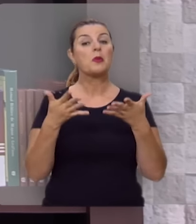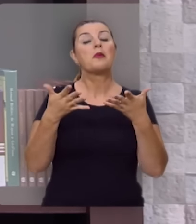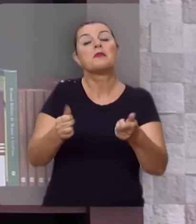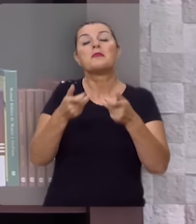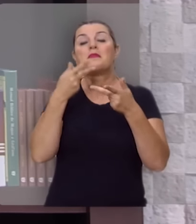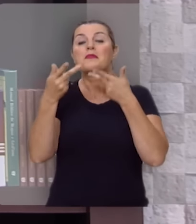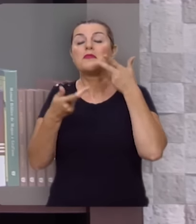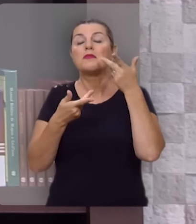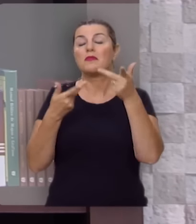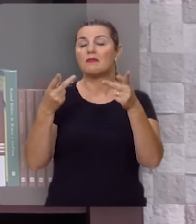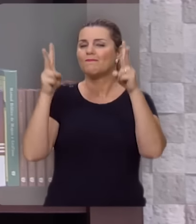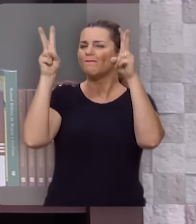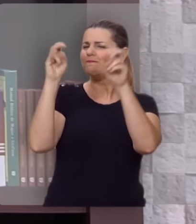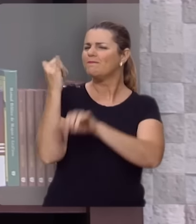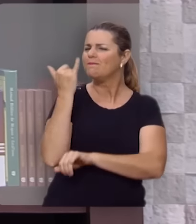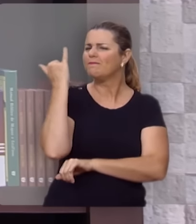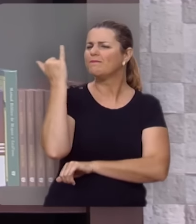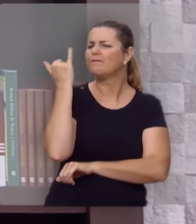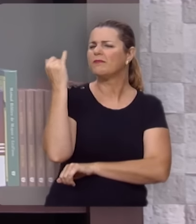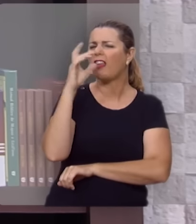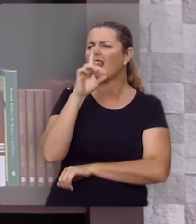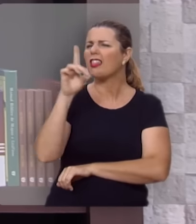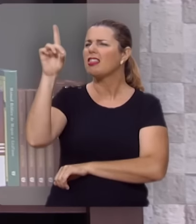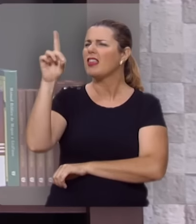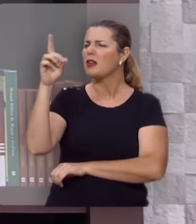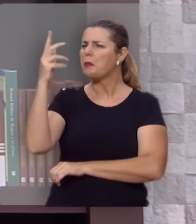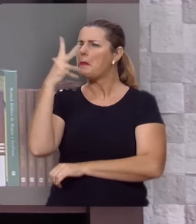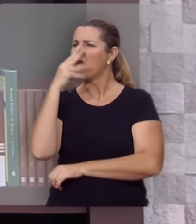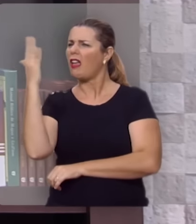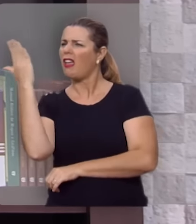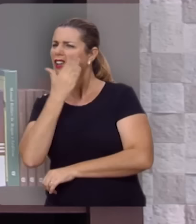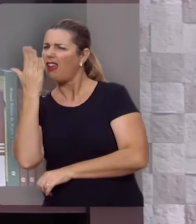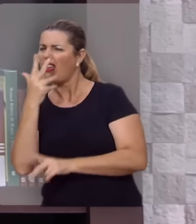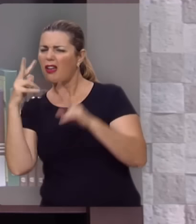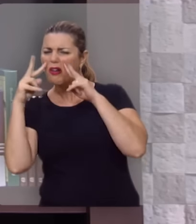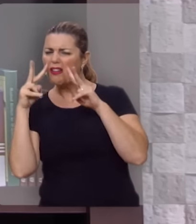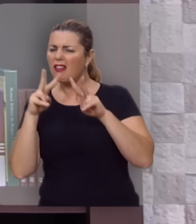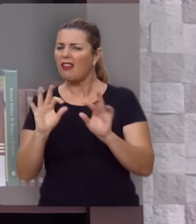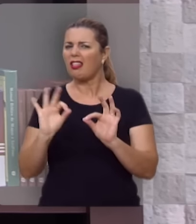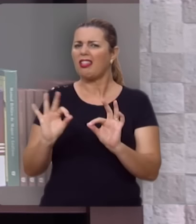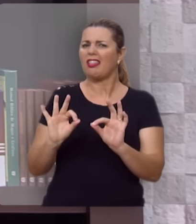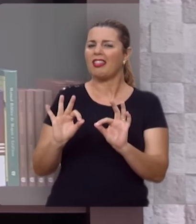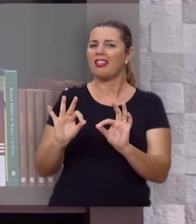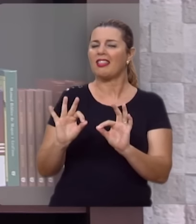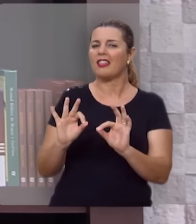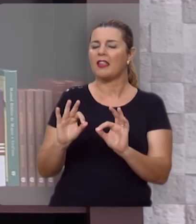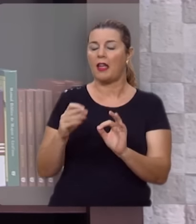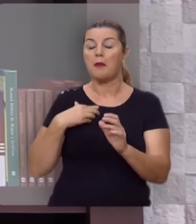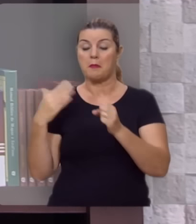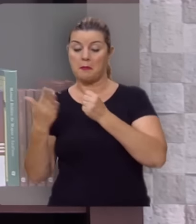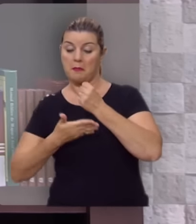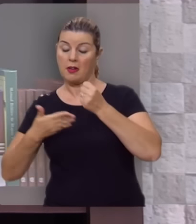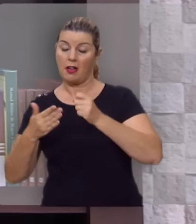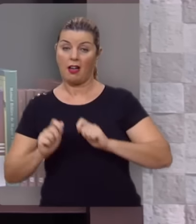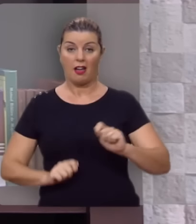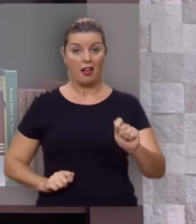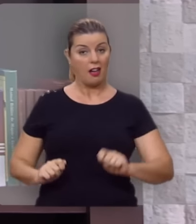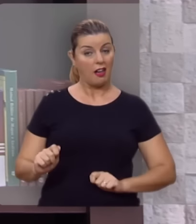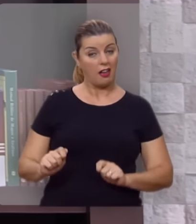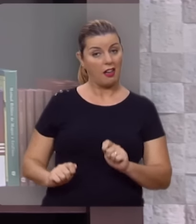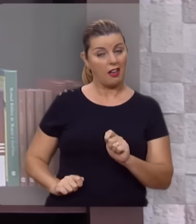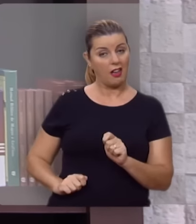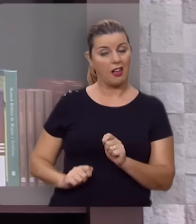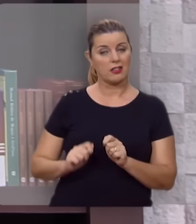nós vamos tratar de um tema intrigante, o Deus desconhecido. E vamos basear esta mensagem em